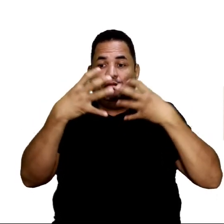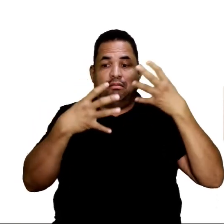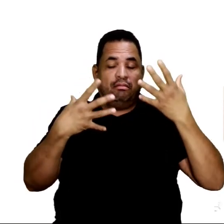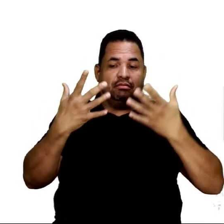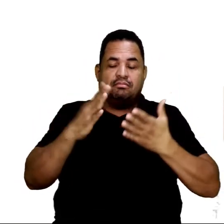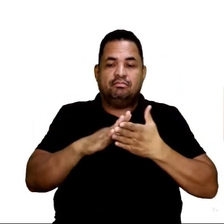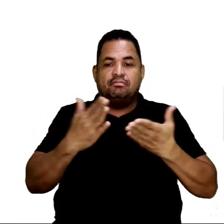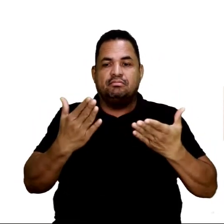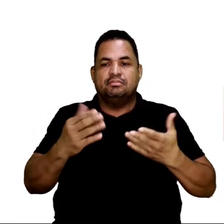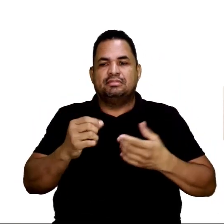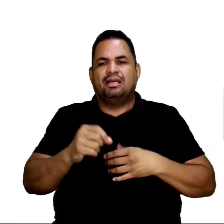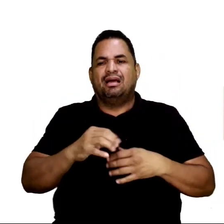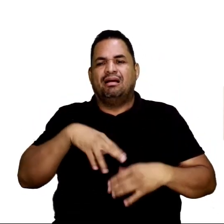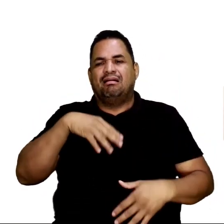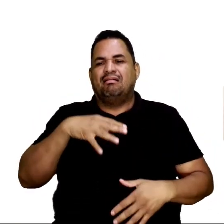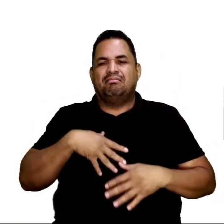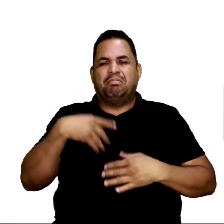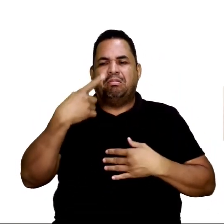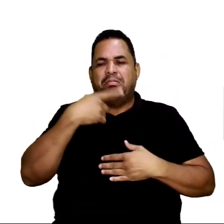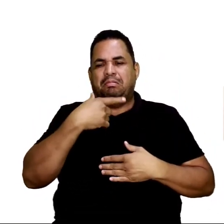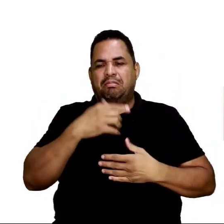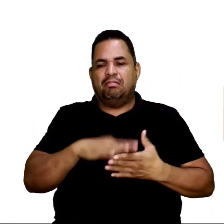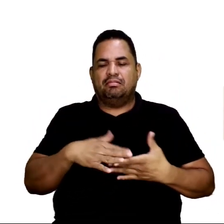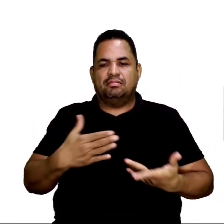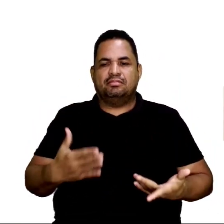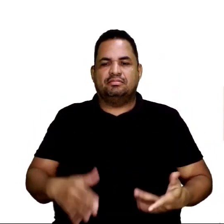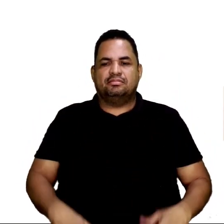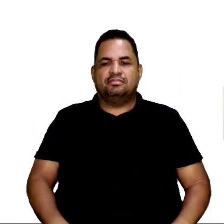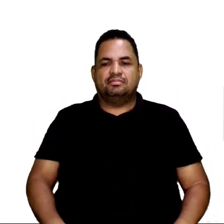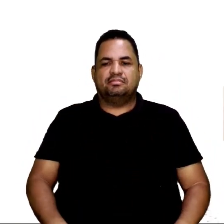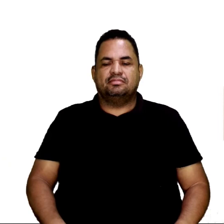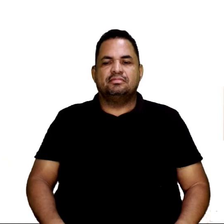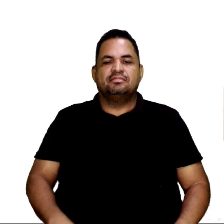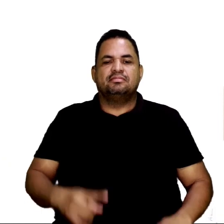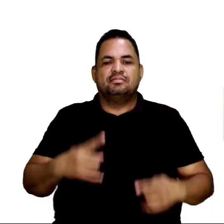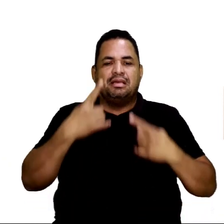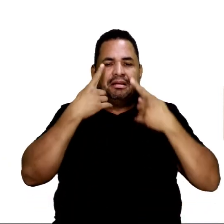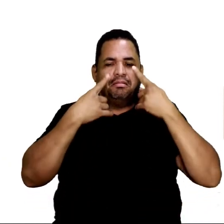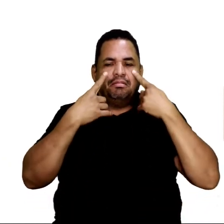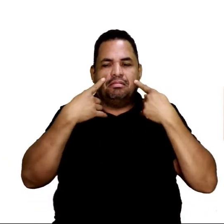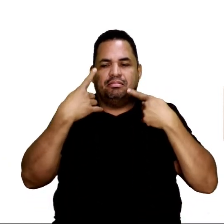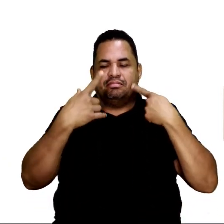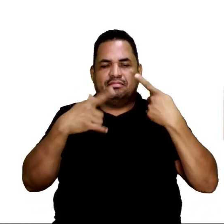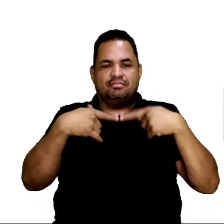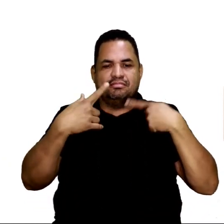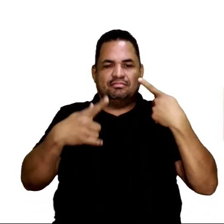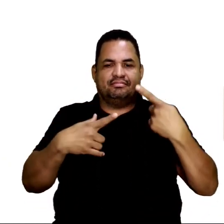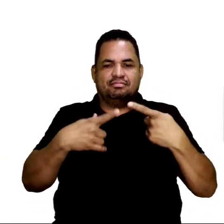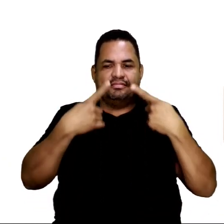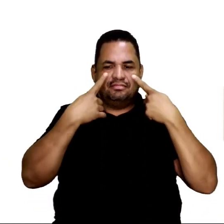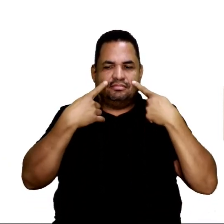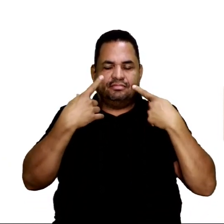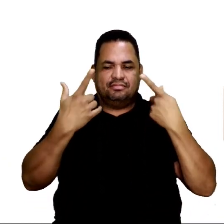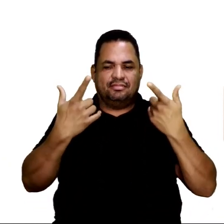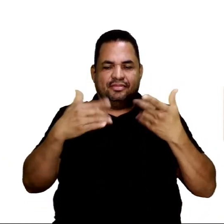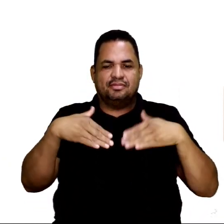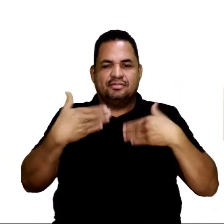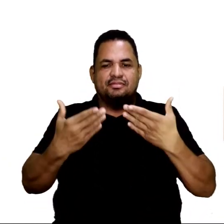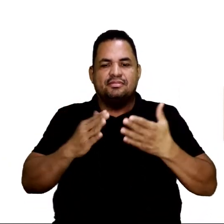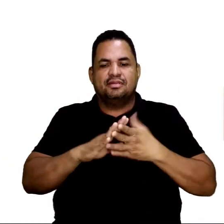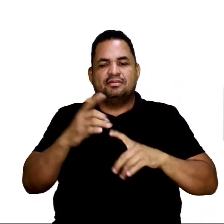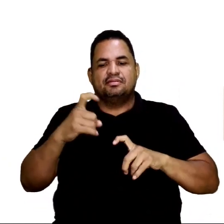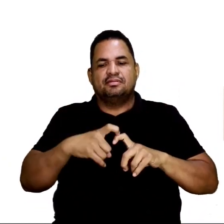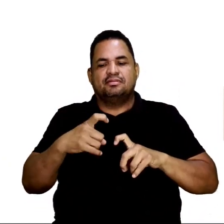aquele choro que é característico do parto, do nascimento. Ele precisa dar quando não chora. O médico, né,